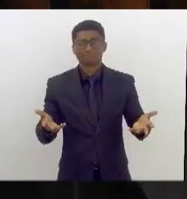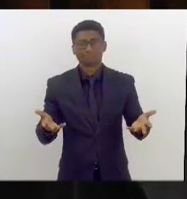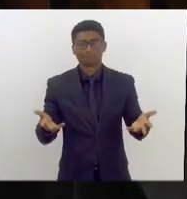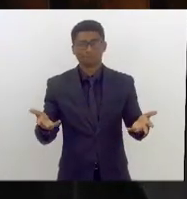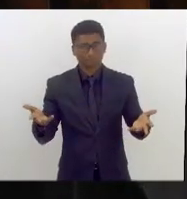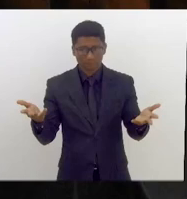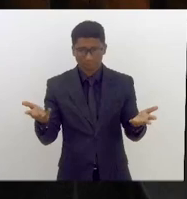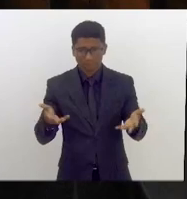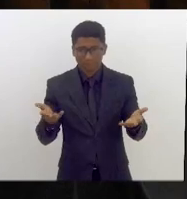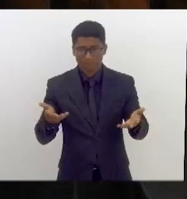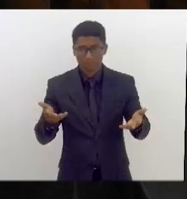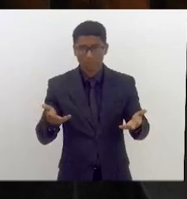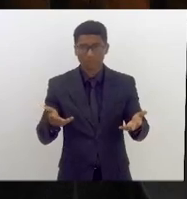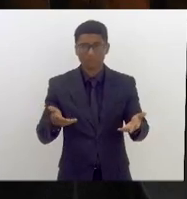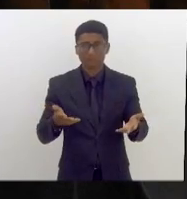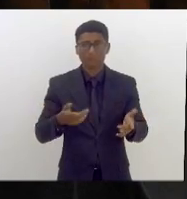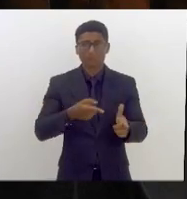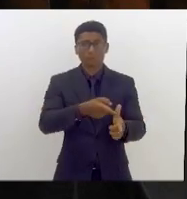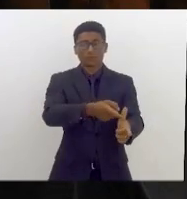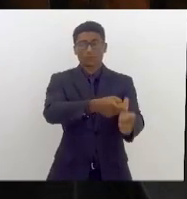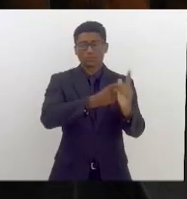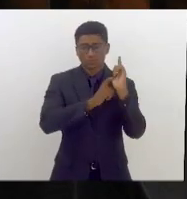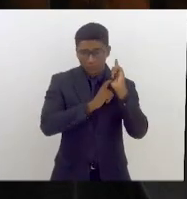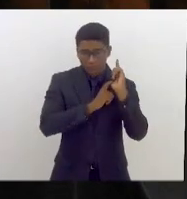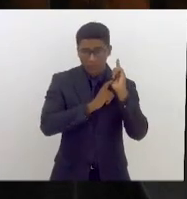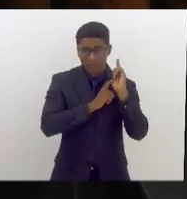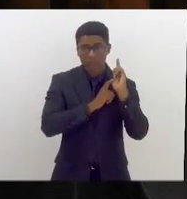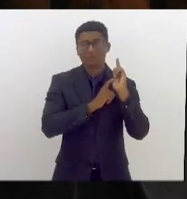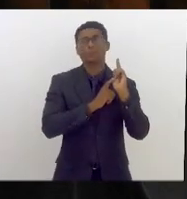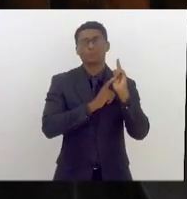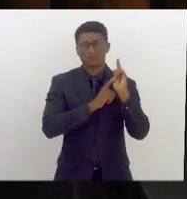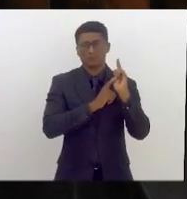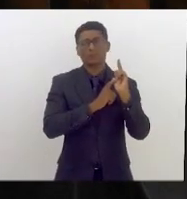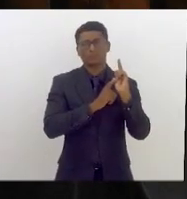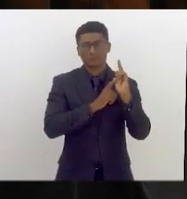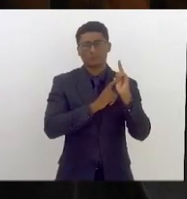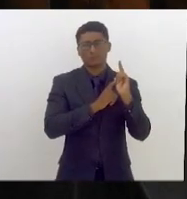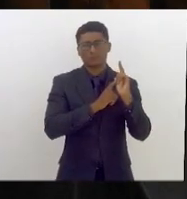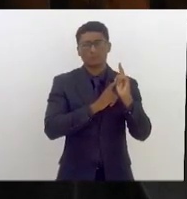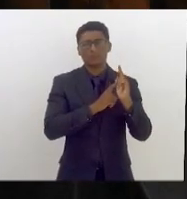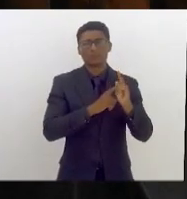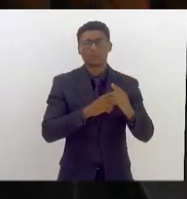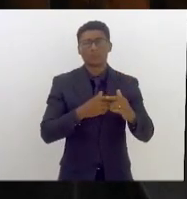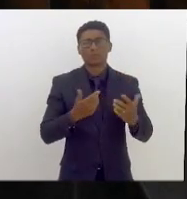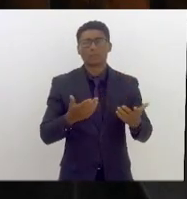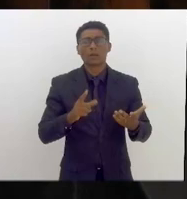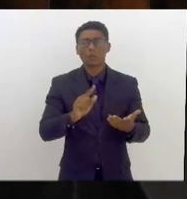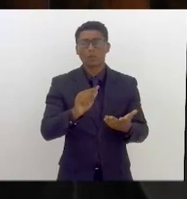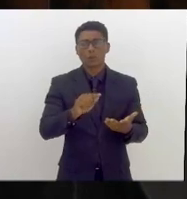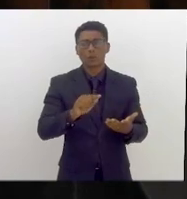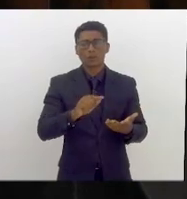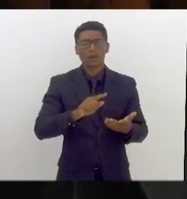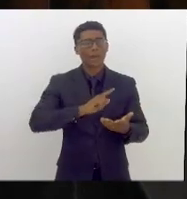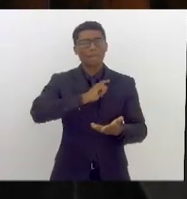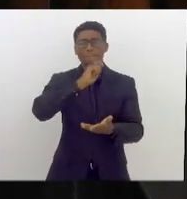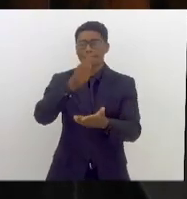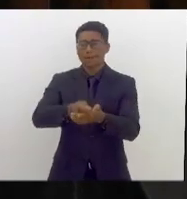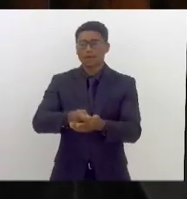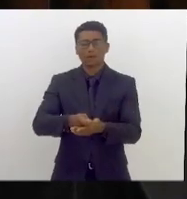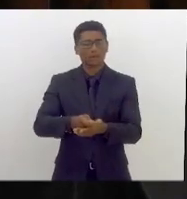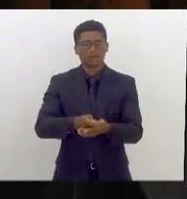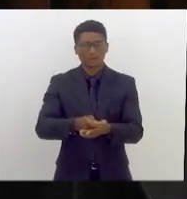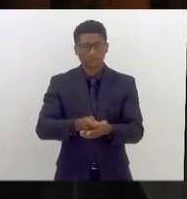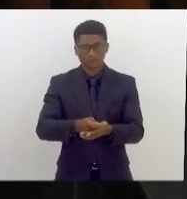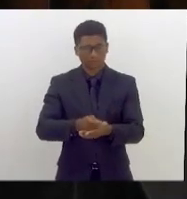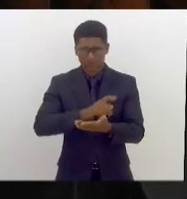vem sendo, é uma dívida que pode ser claramente e sem susto qualificada como impagável.